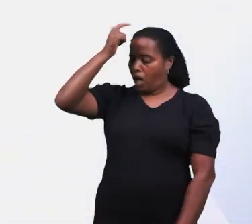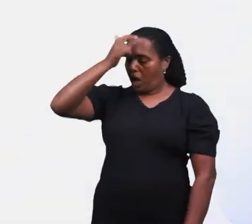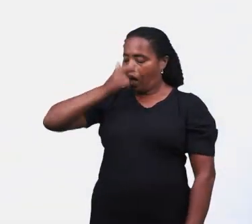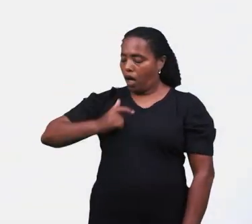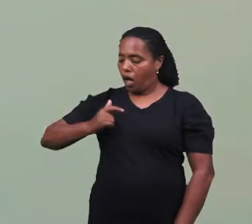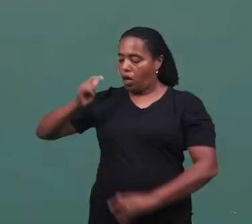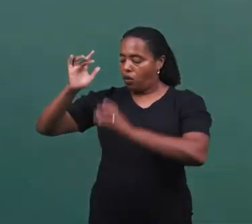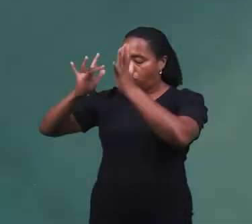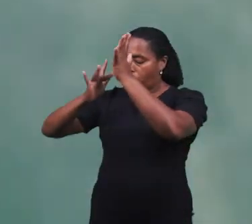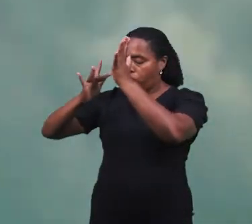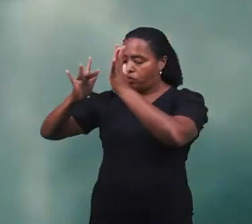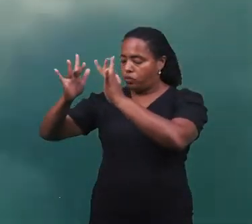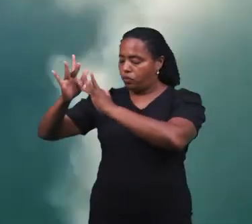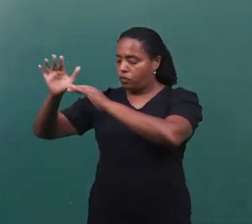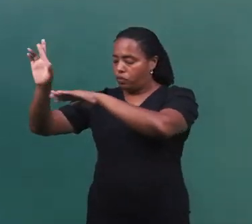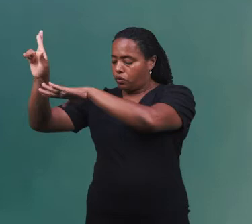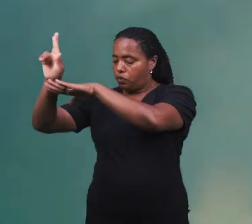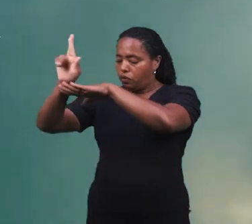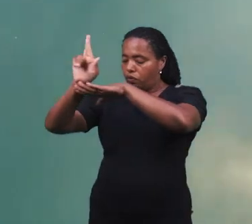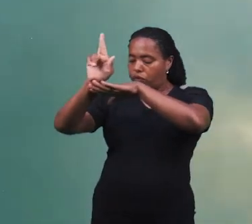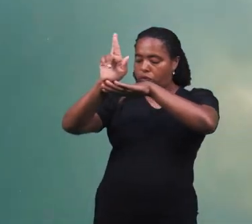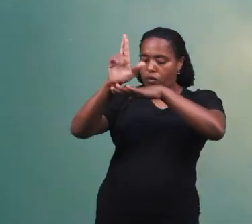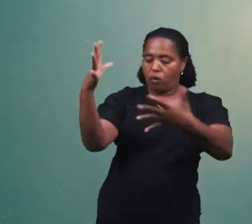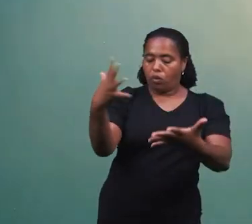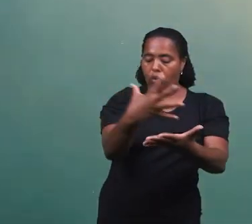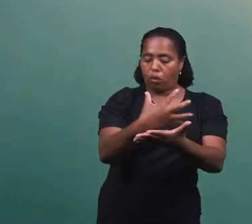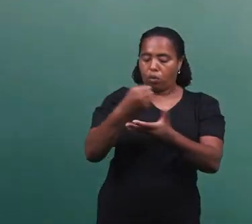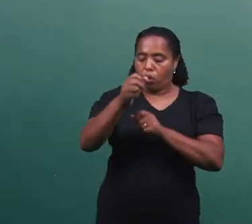Vem buscar os